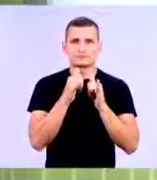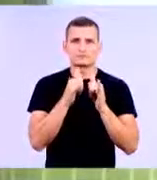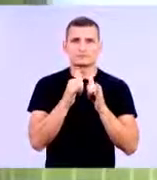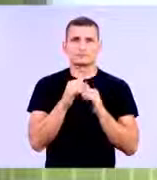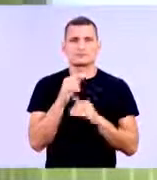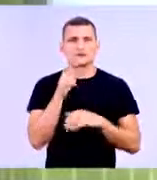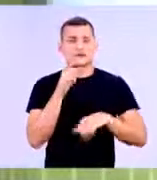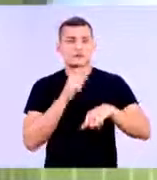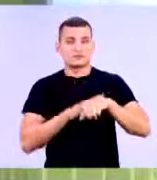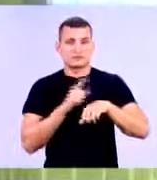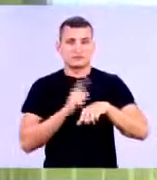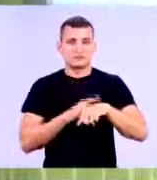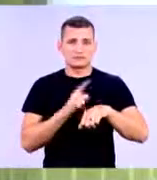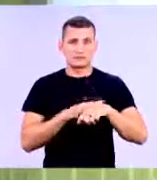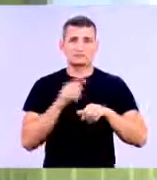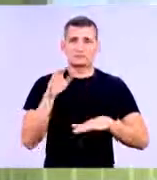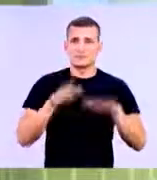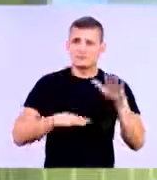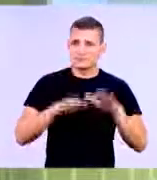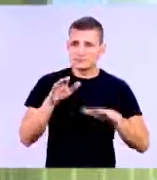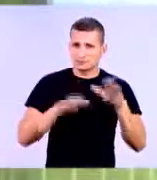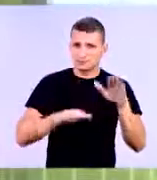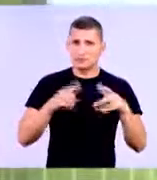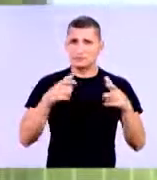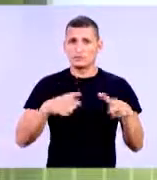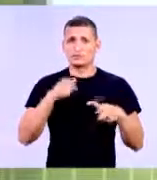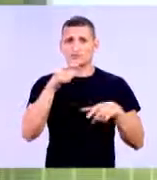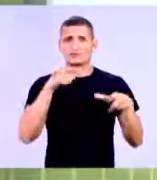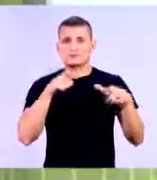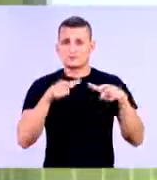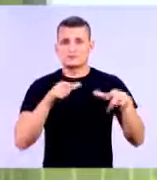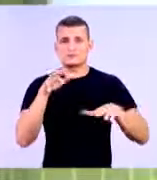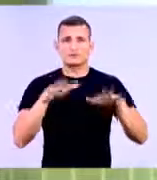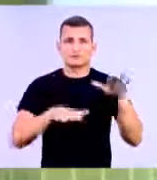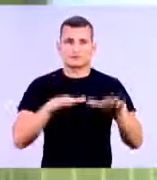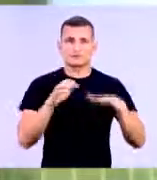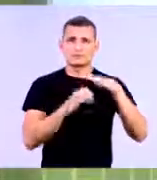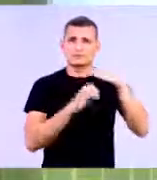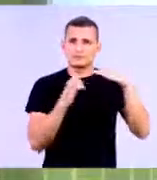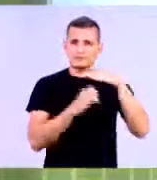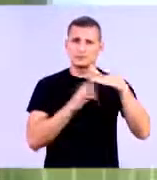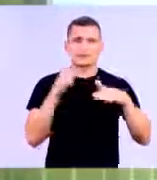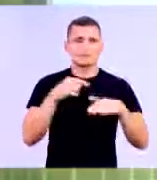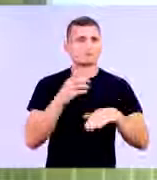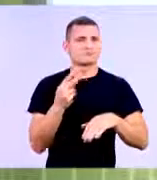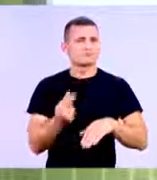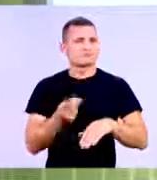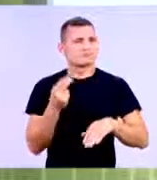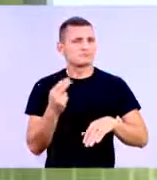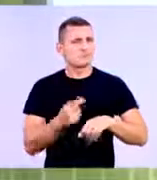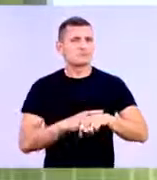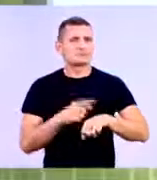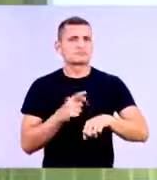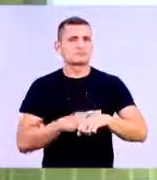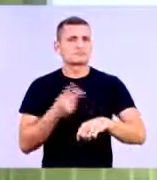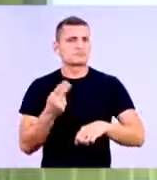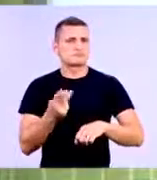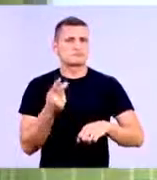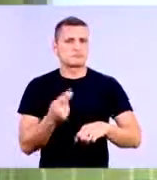esse tempo, dependendo do ramo de atividade, dependendo da empresa, é muito tempo. Já se perde